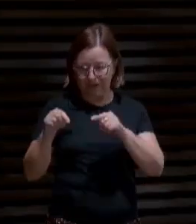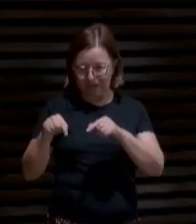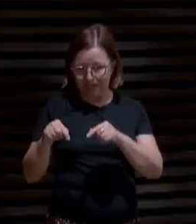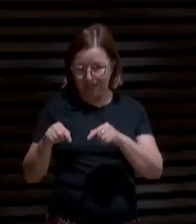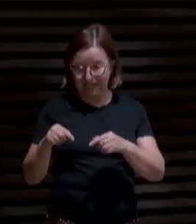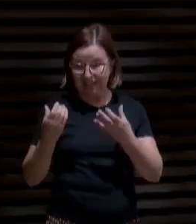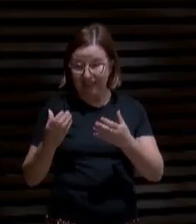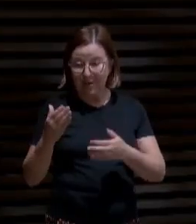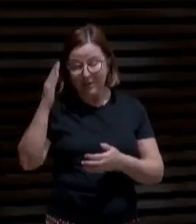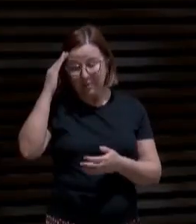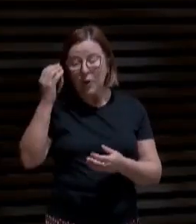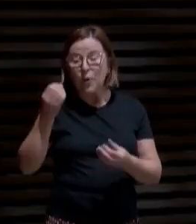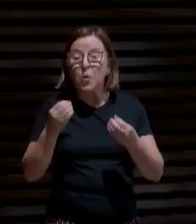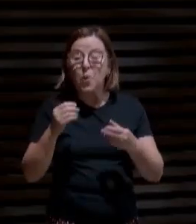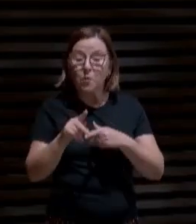daqui.